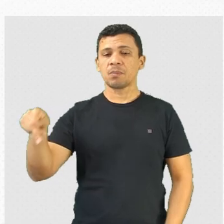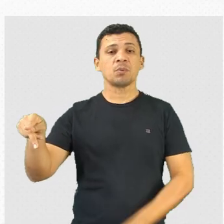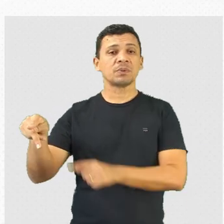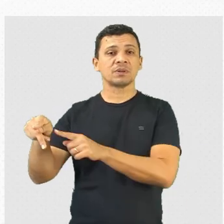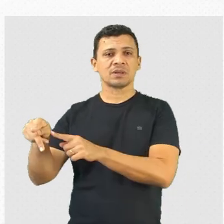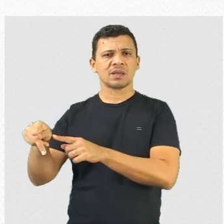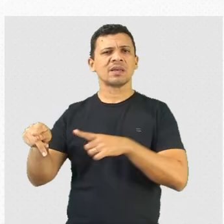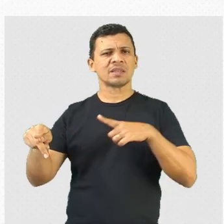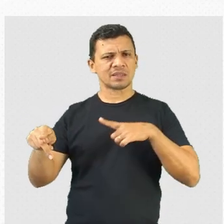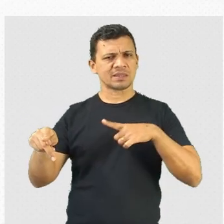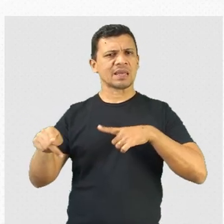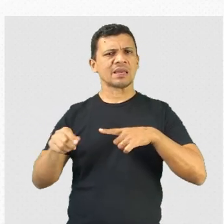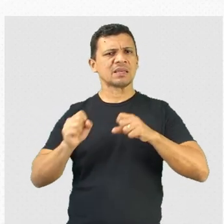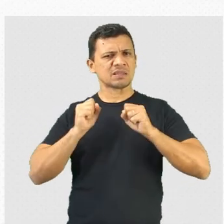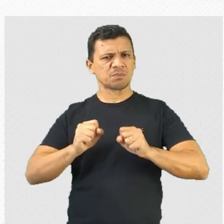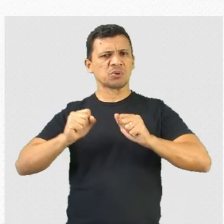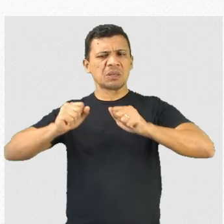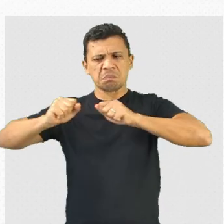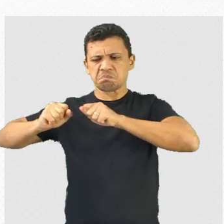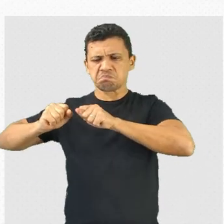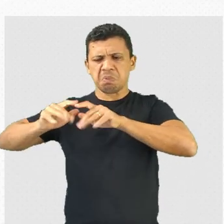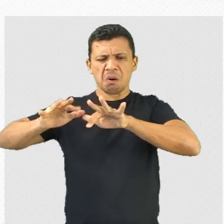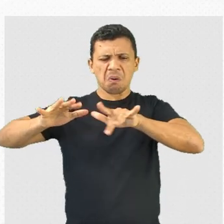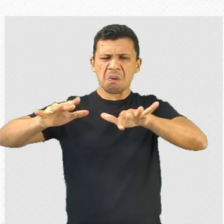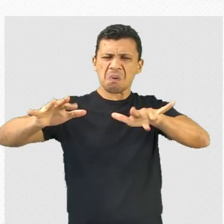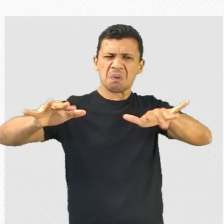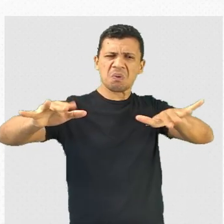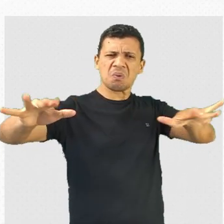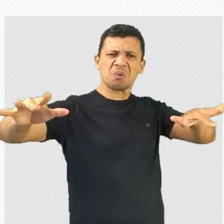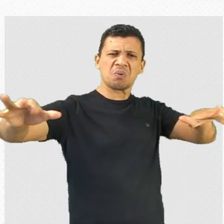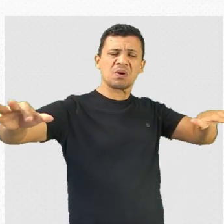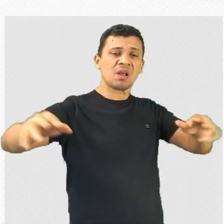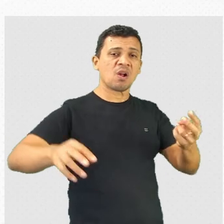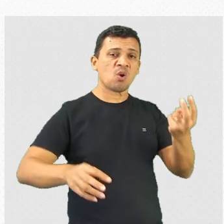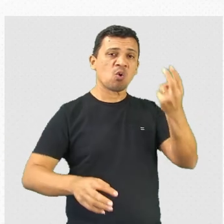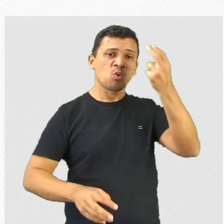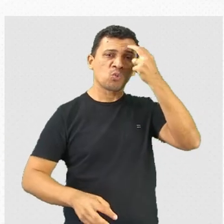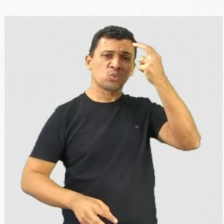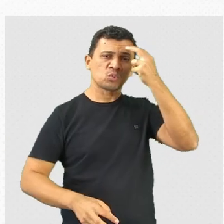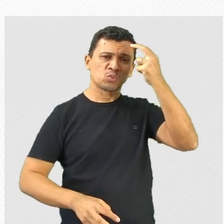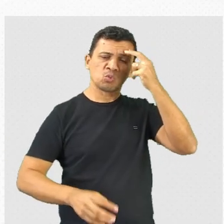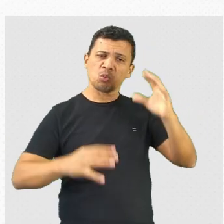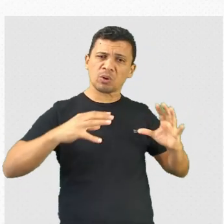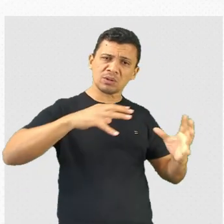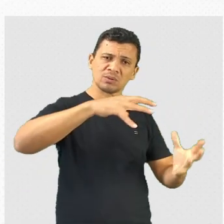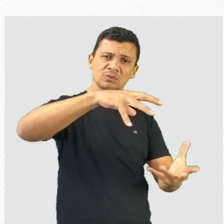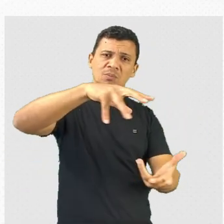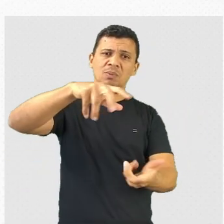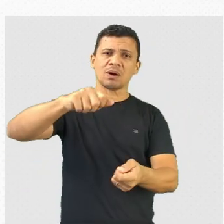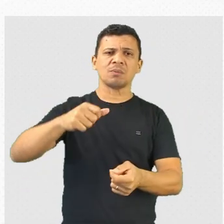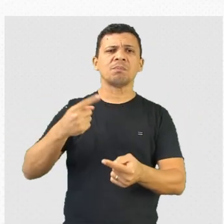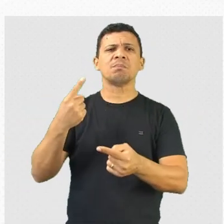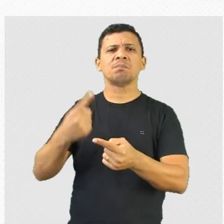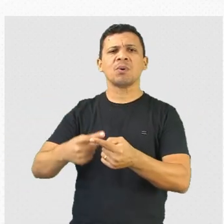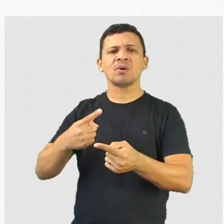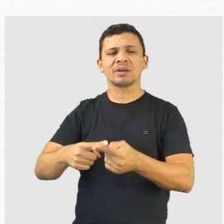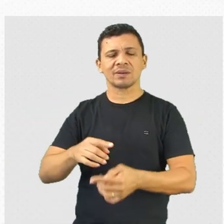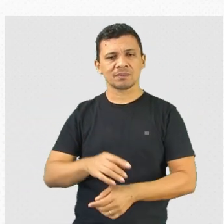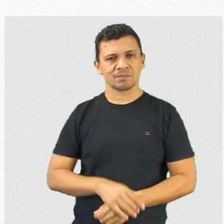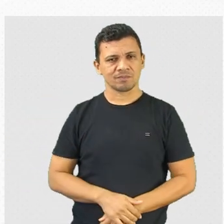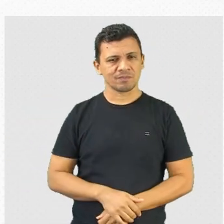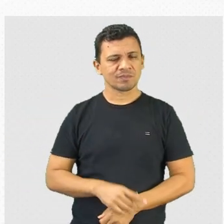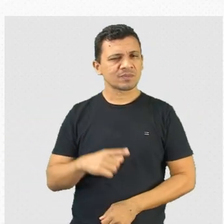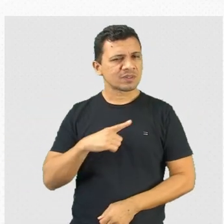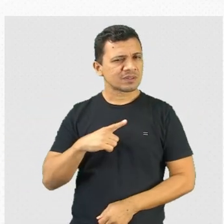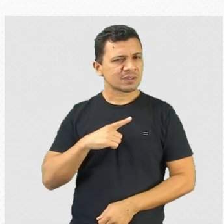tem esse poder de circular, de símbolo que circula, né, de cultura que circula hoje globalmente, porque há por